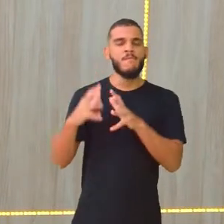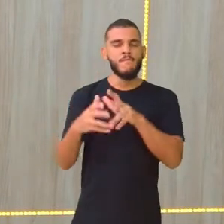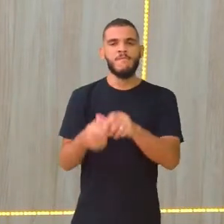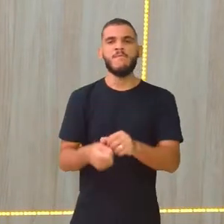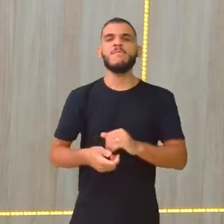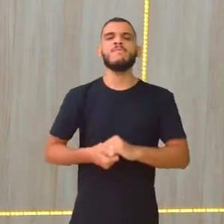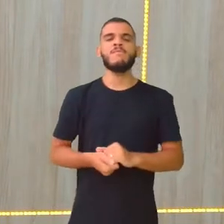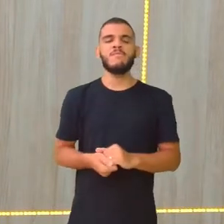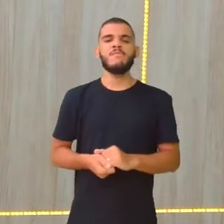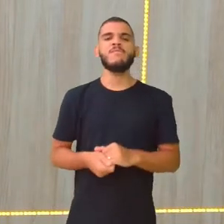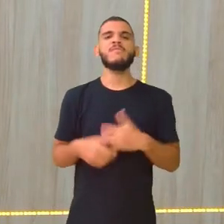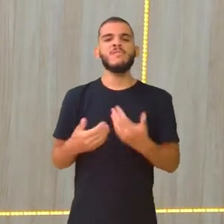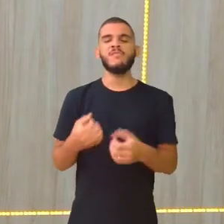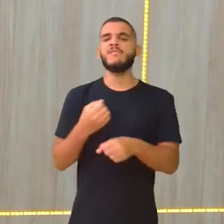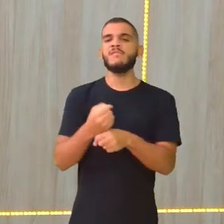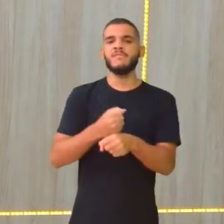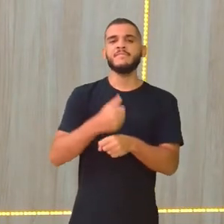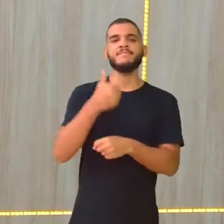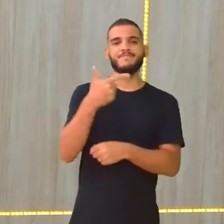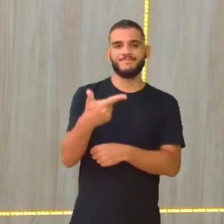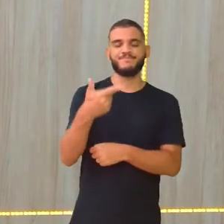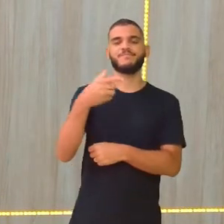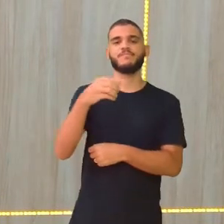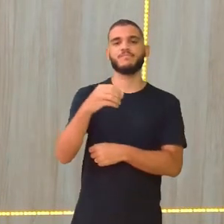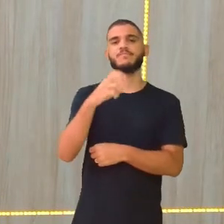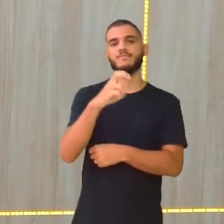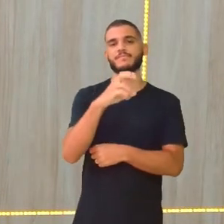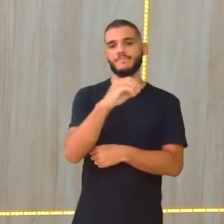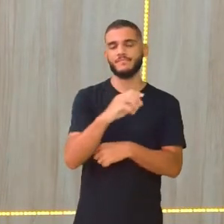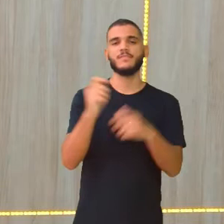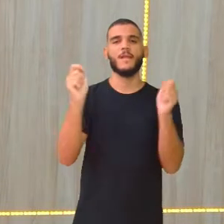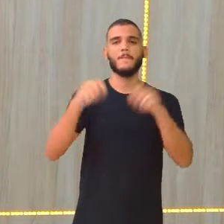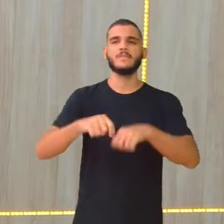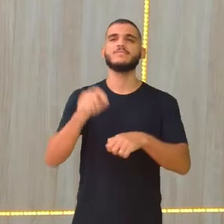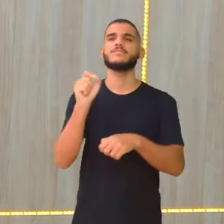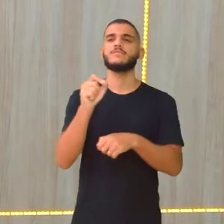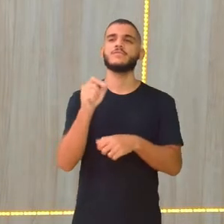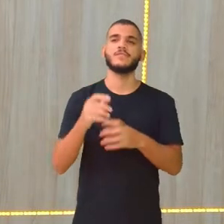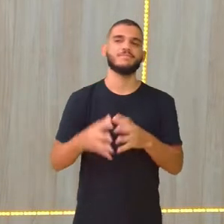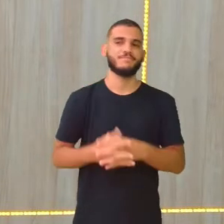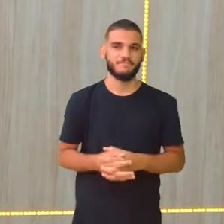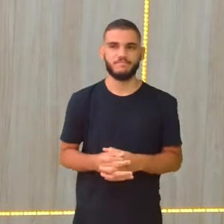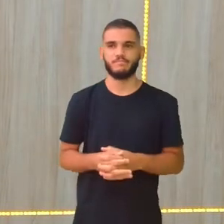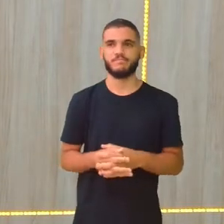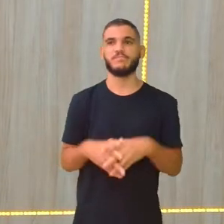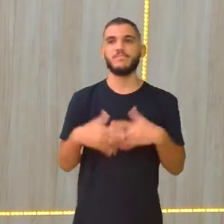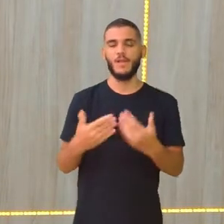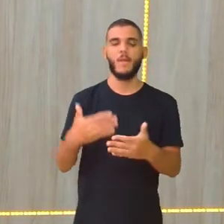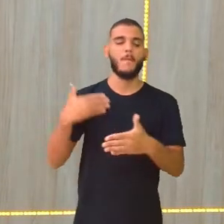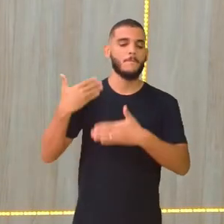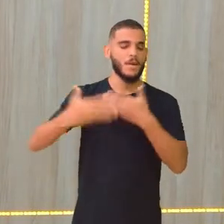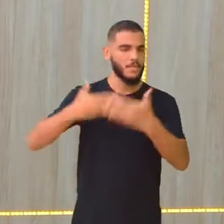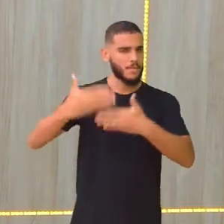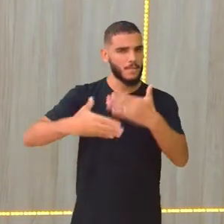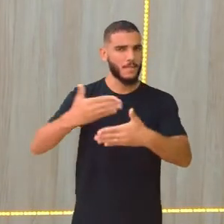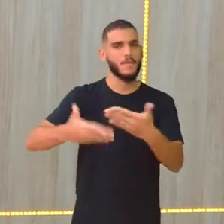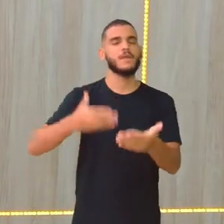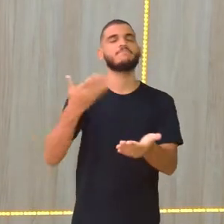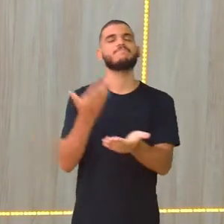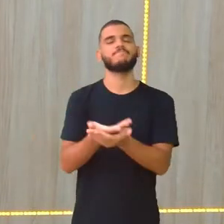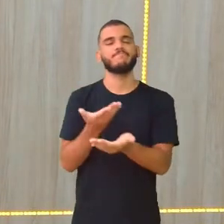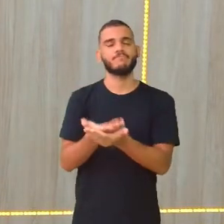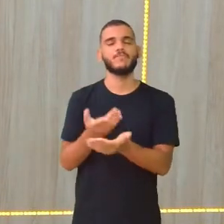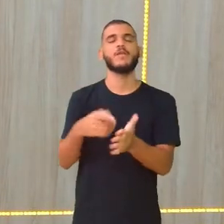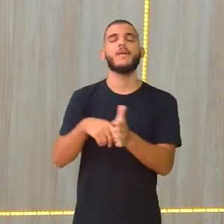a questão aí de 2050. O que pode ser feito? Então, a questão aí dos avanços, né? A questão aí dos estudos,